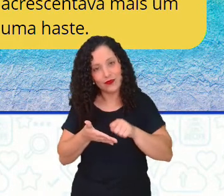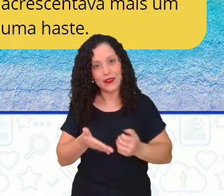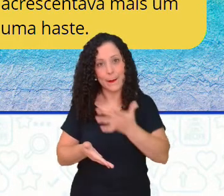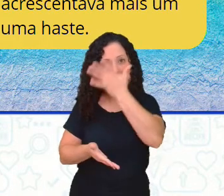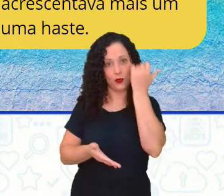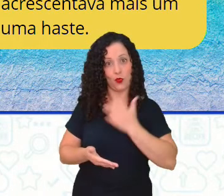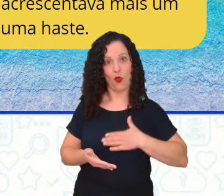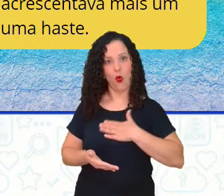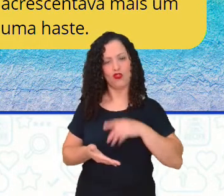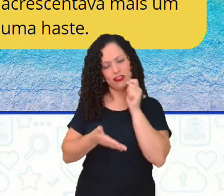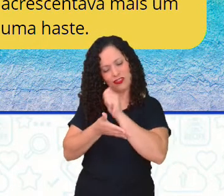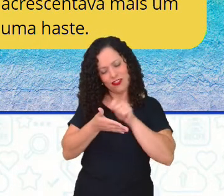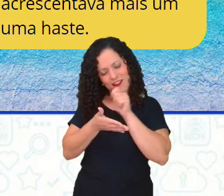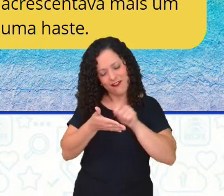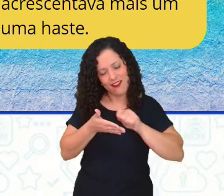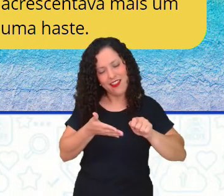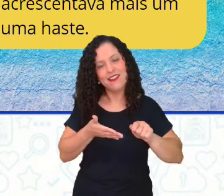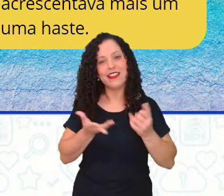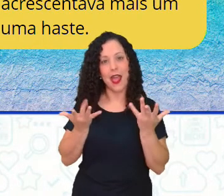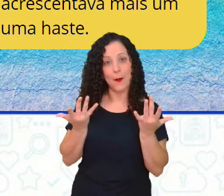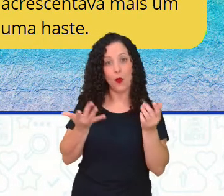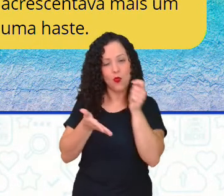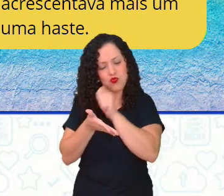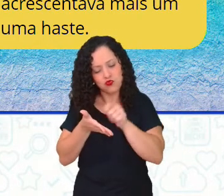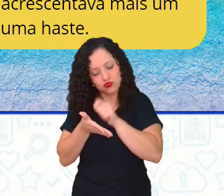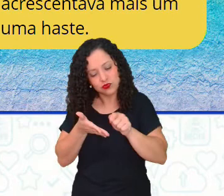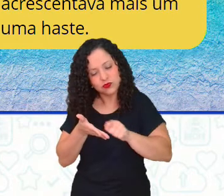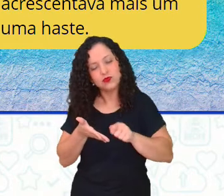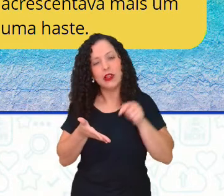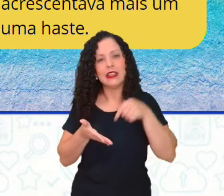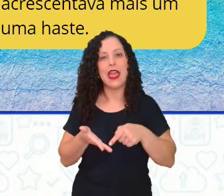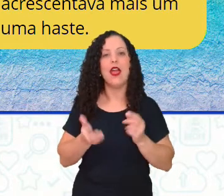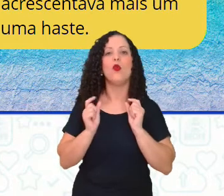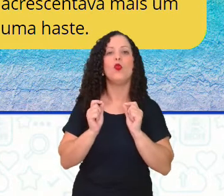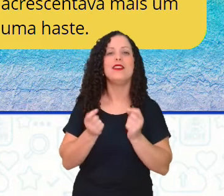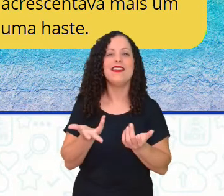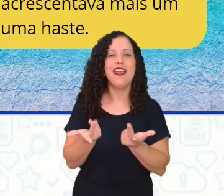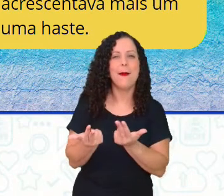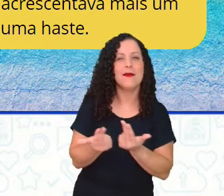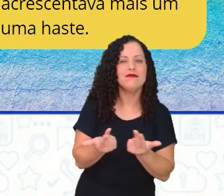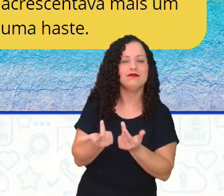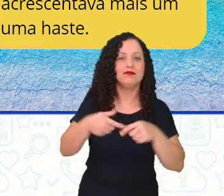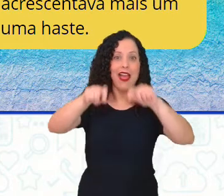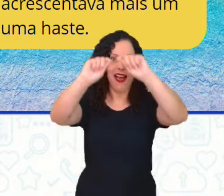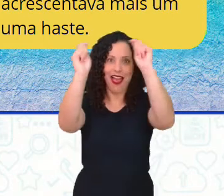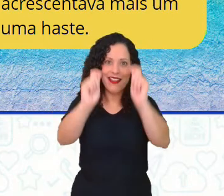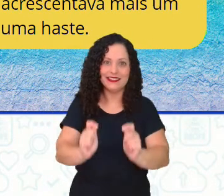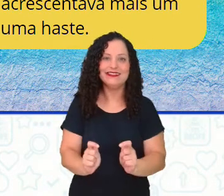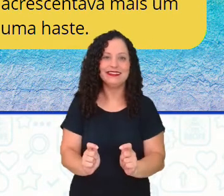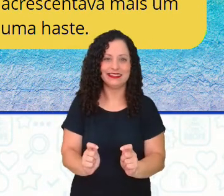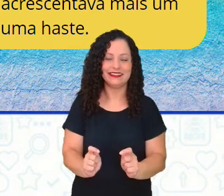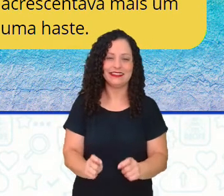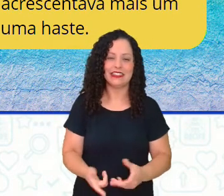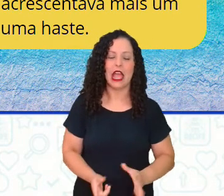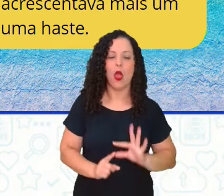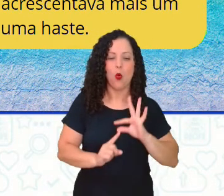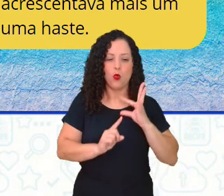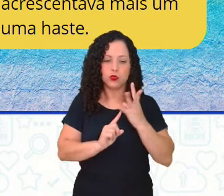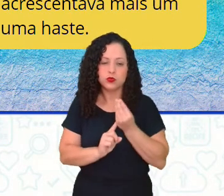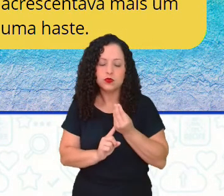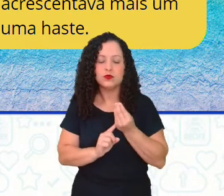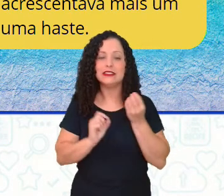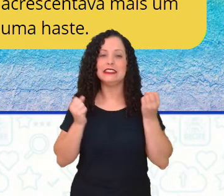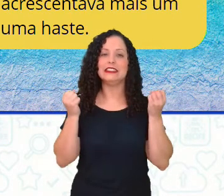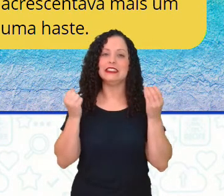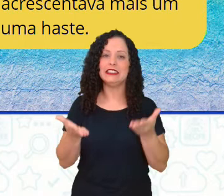gosta analógica, que gosta de escrever à mão. E é um processo muito artesanal, né? E isso remete a gente